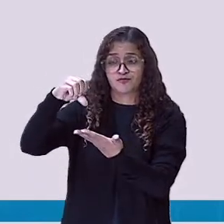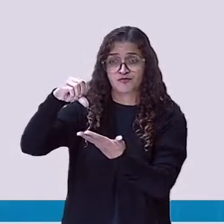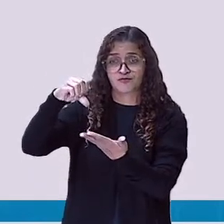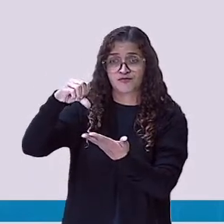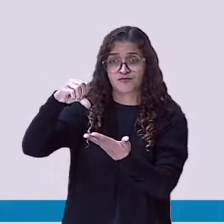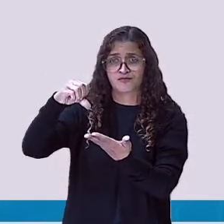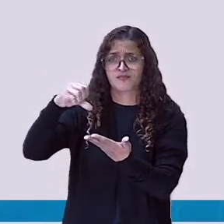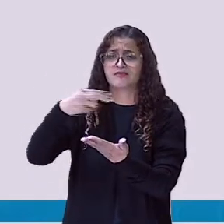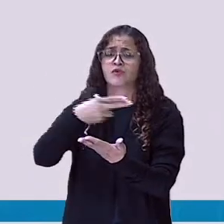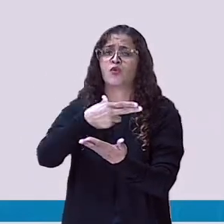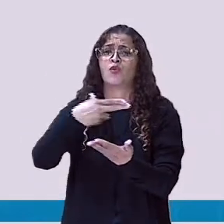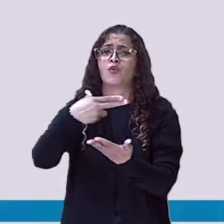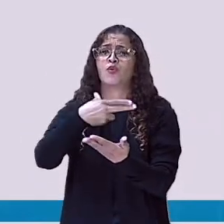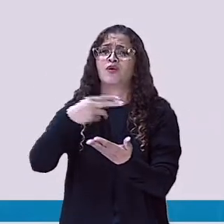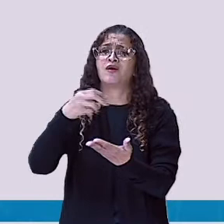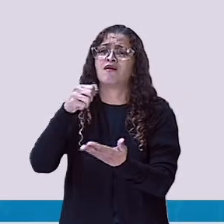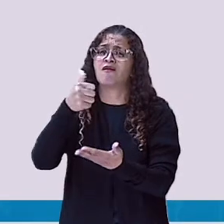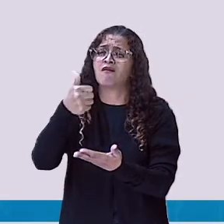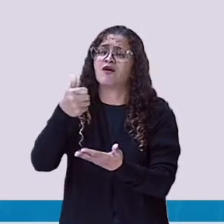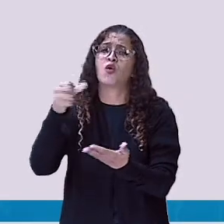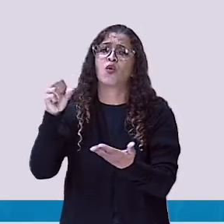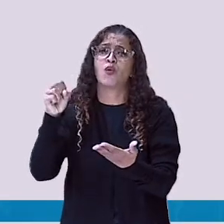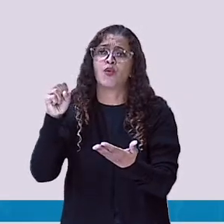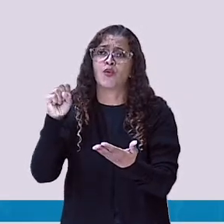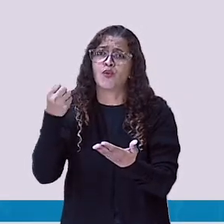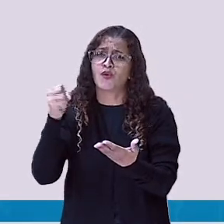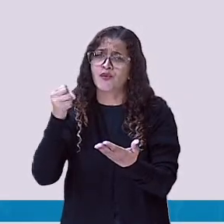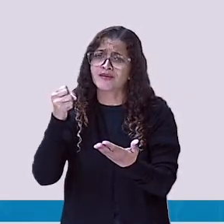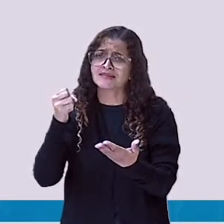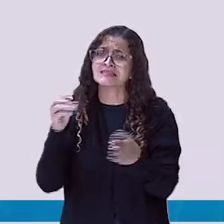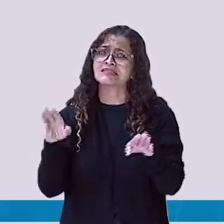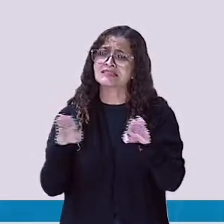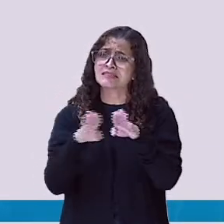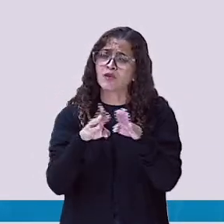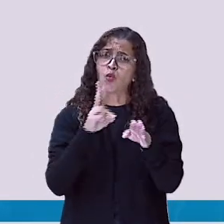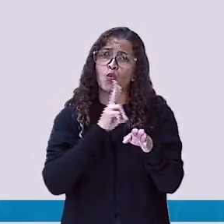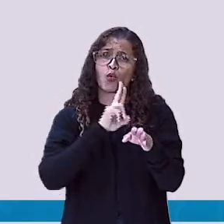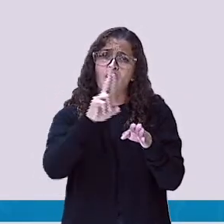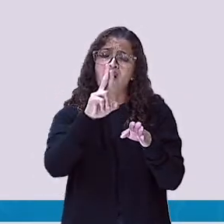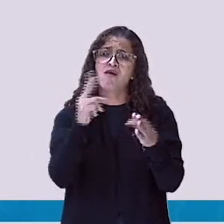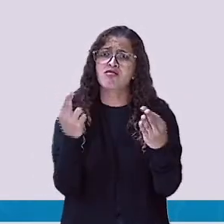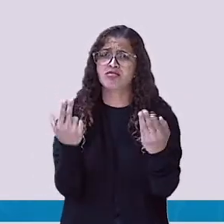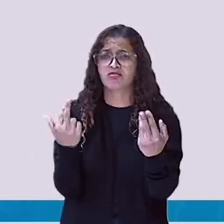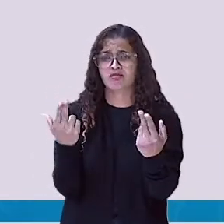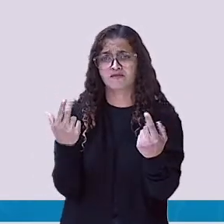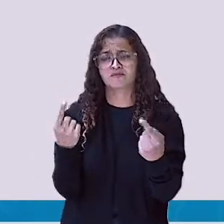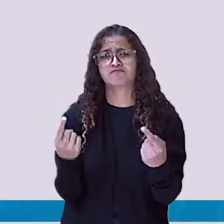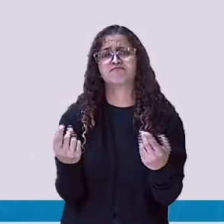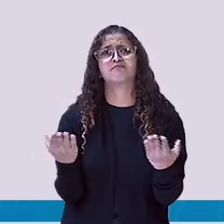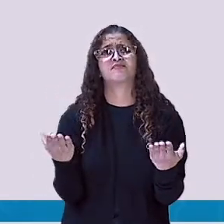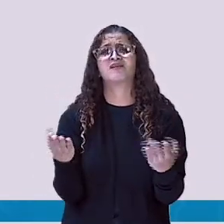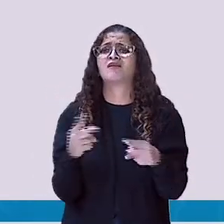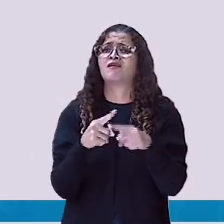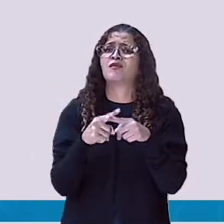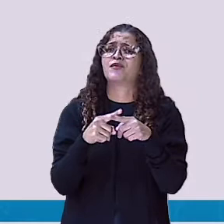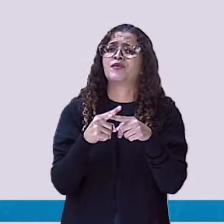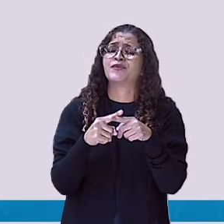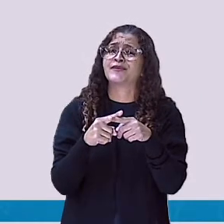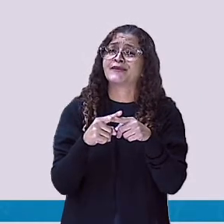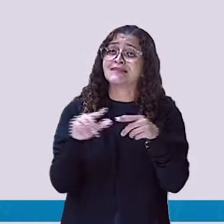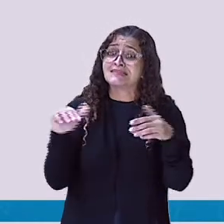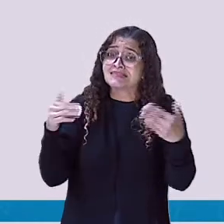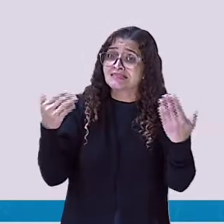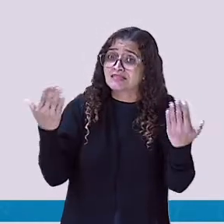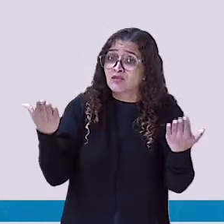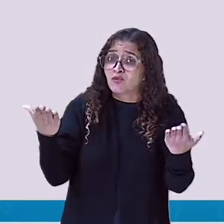tenho o mesmo resultado. Por quê? Porque eu tenho uma vez o número 9